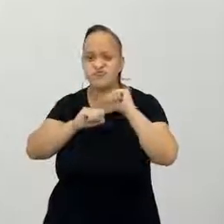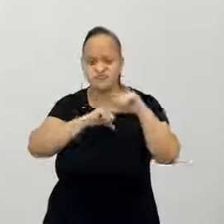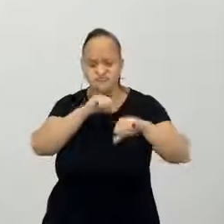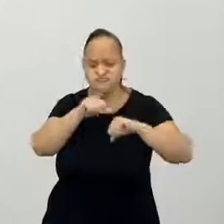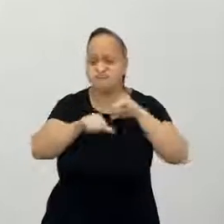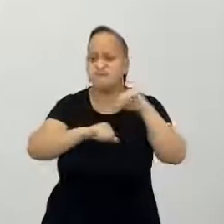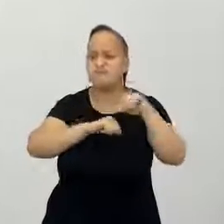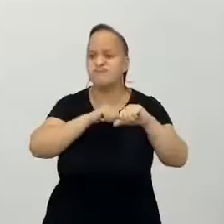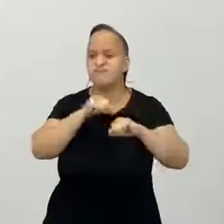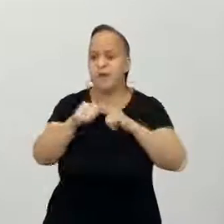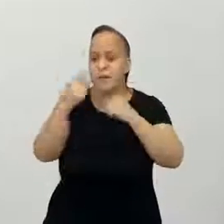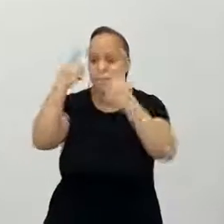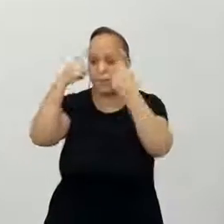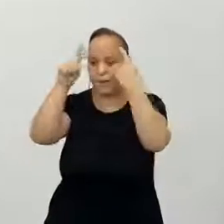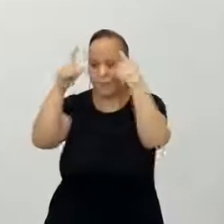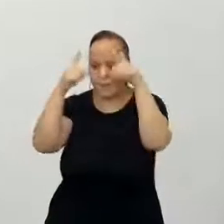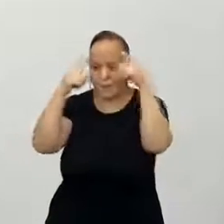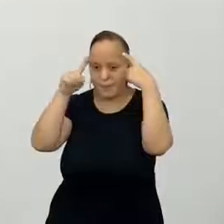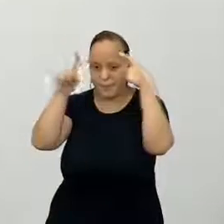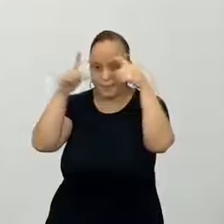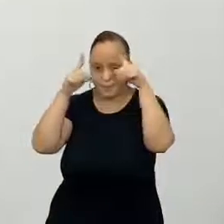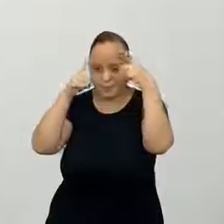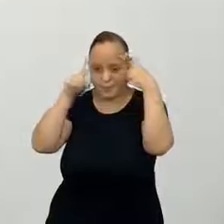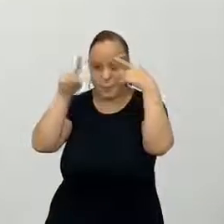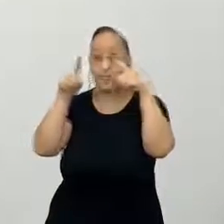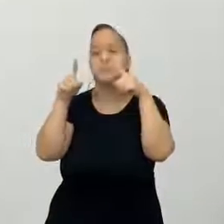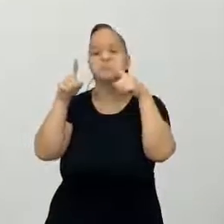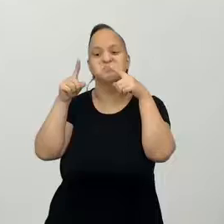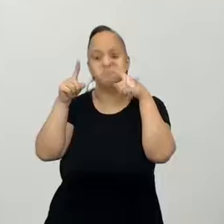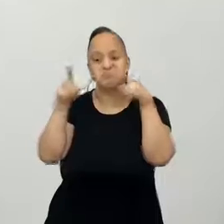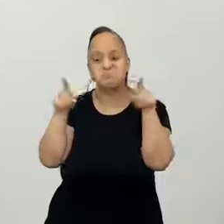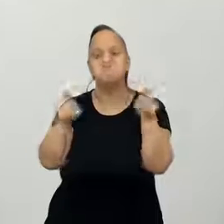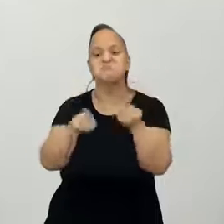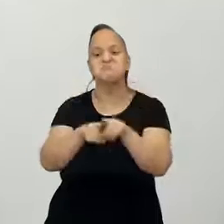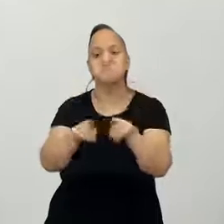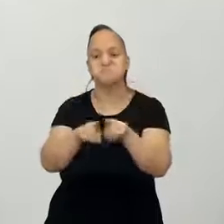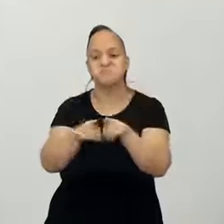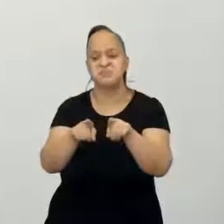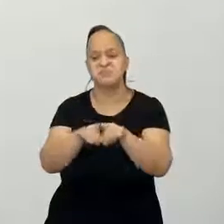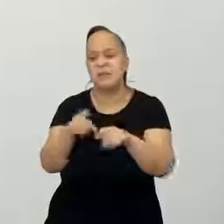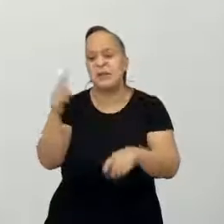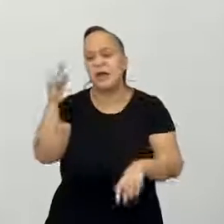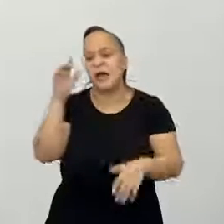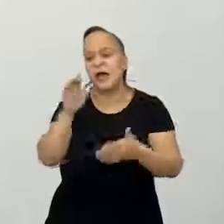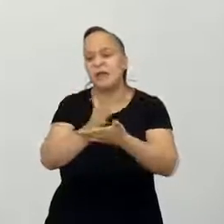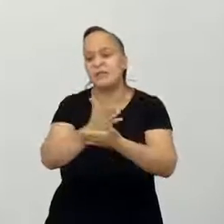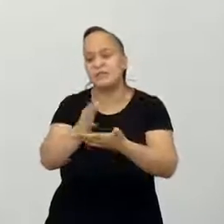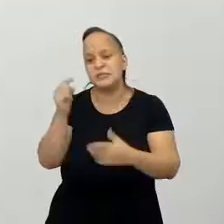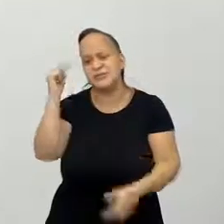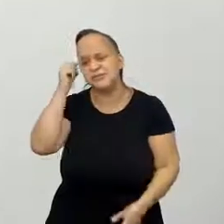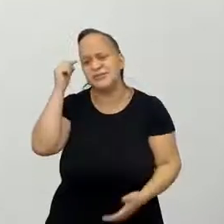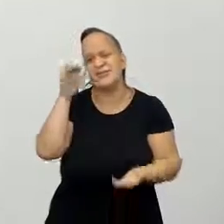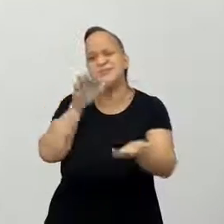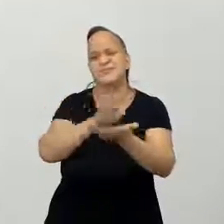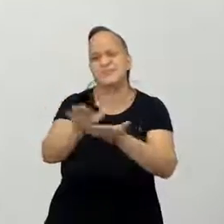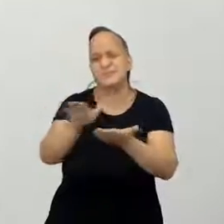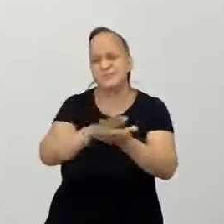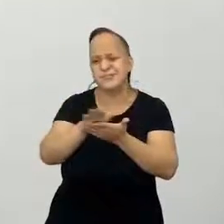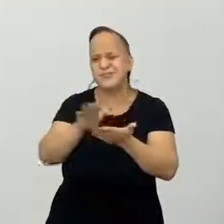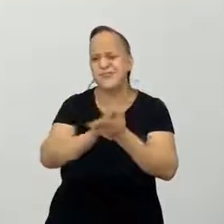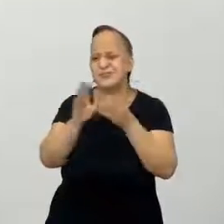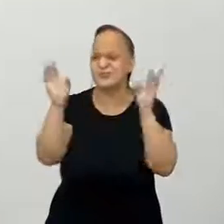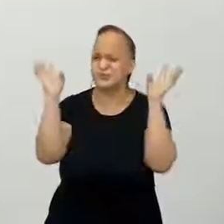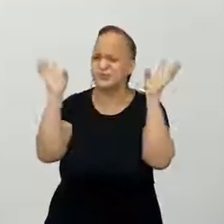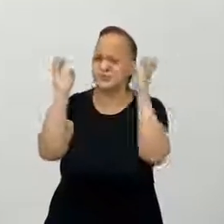deixar a criatividade, né, tomar conta ali e pensar, né, às vezes a gente fala, mas para imprimir a gente tem essa dificuldade de